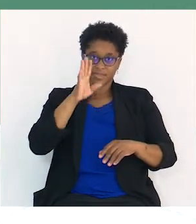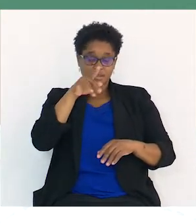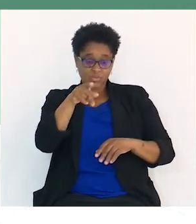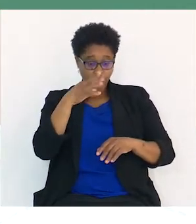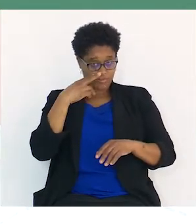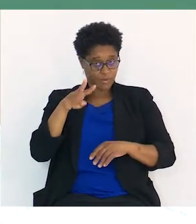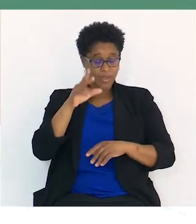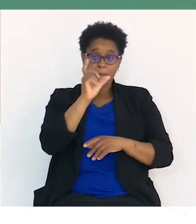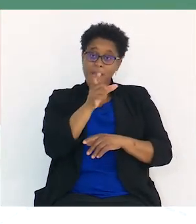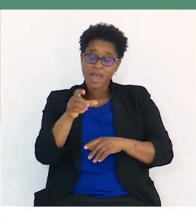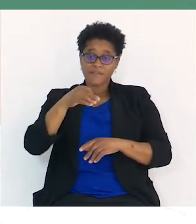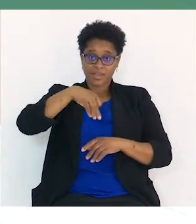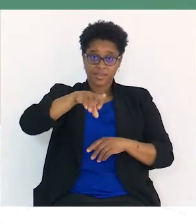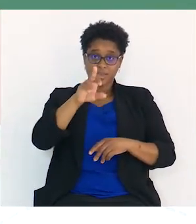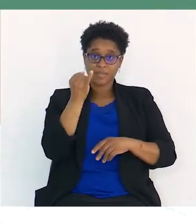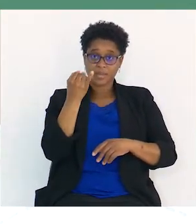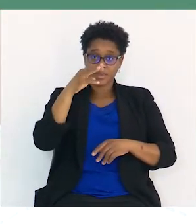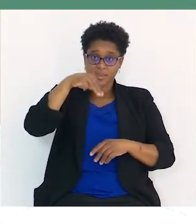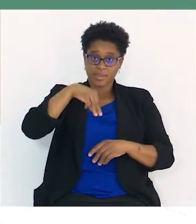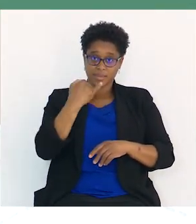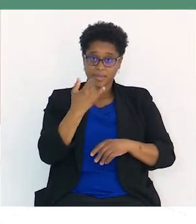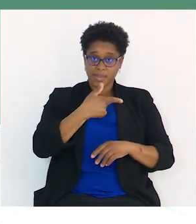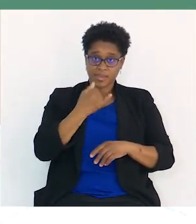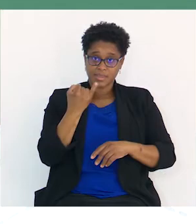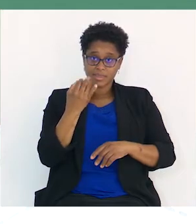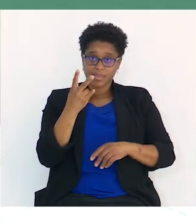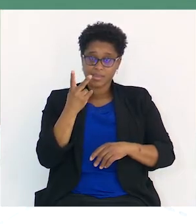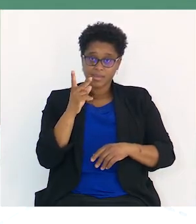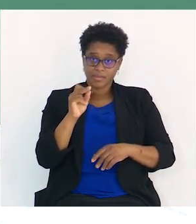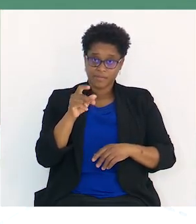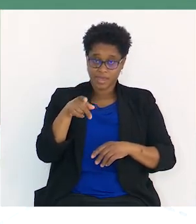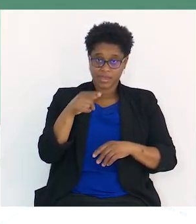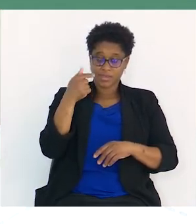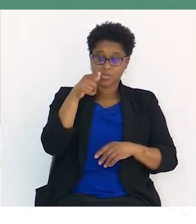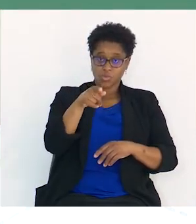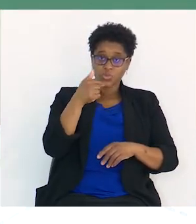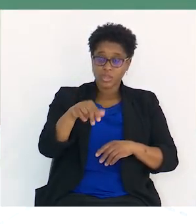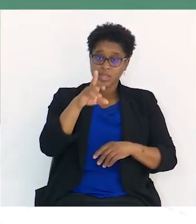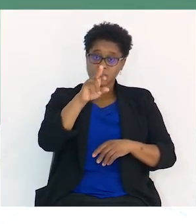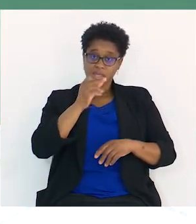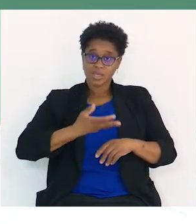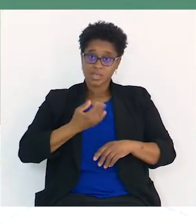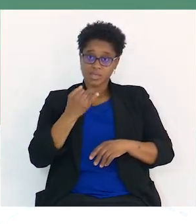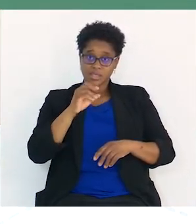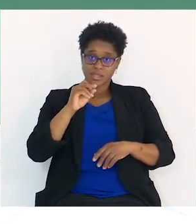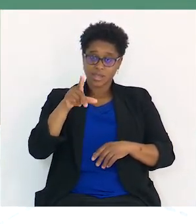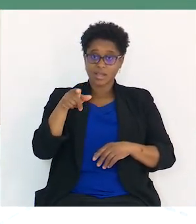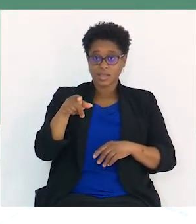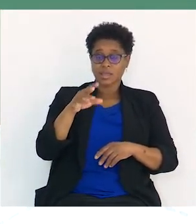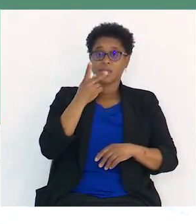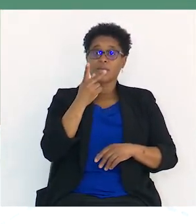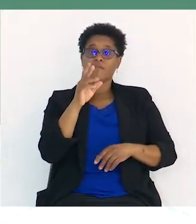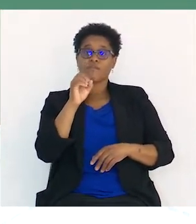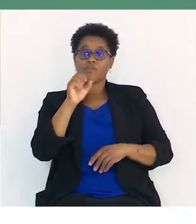palavra primitiva. Aqui tu tens o radical, aqui tu tens a vogal